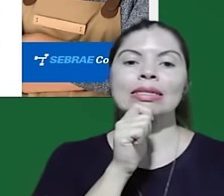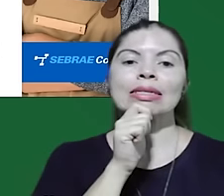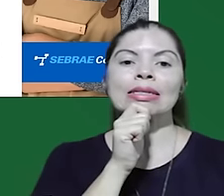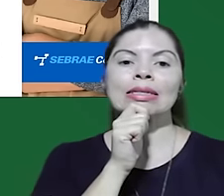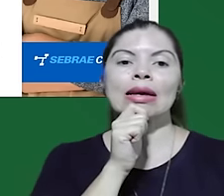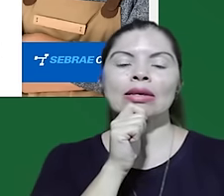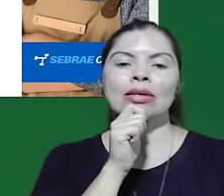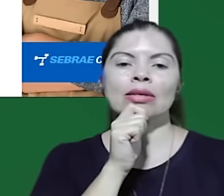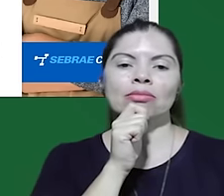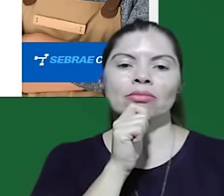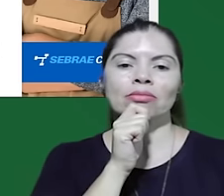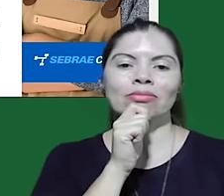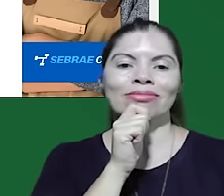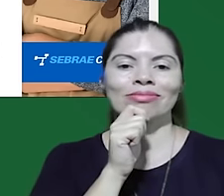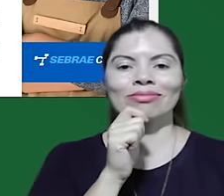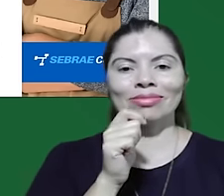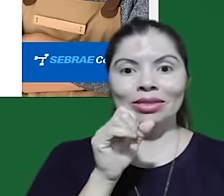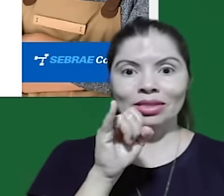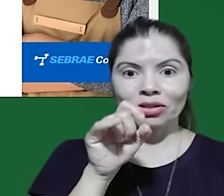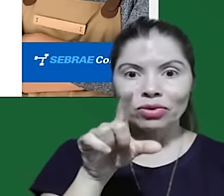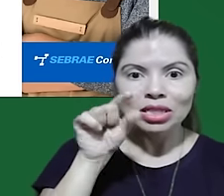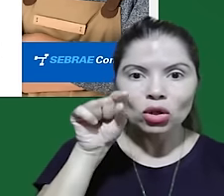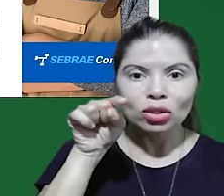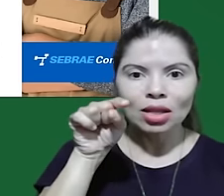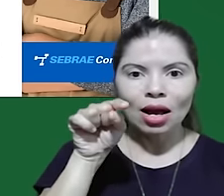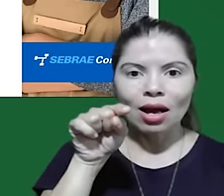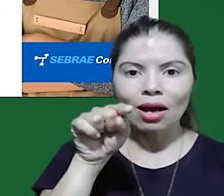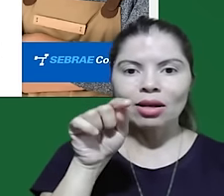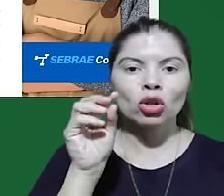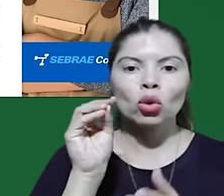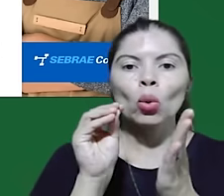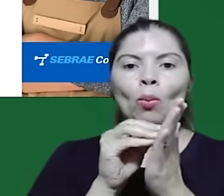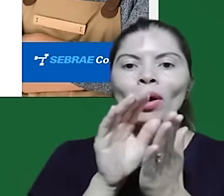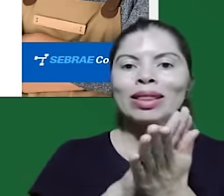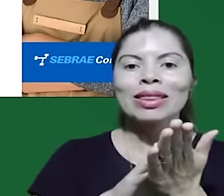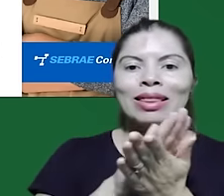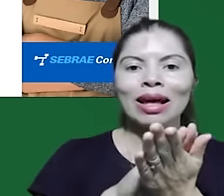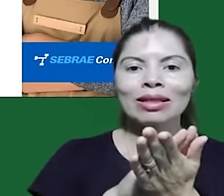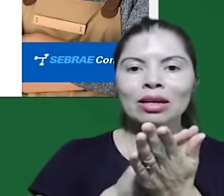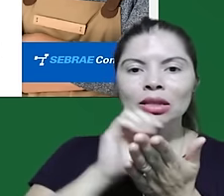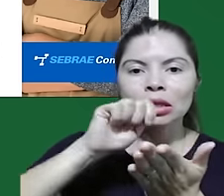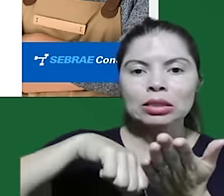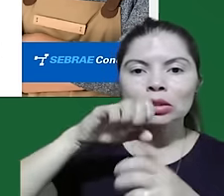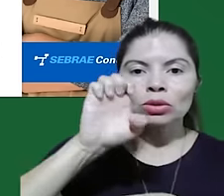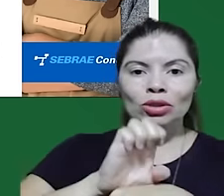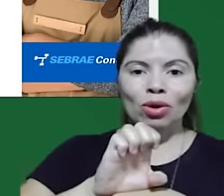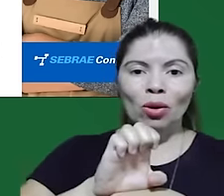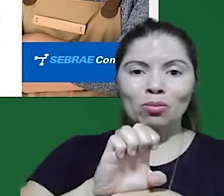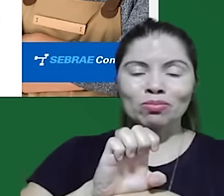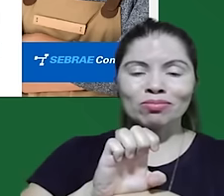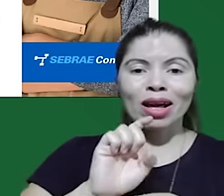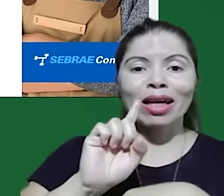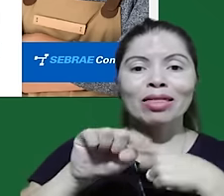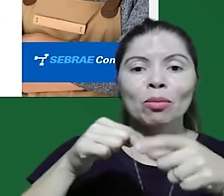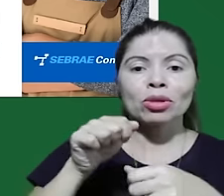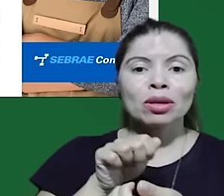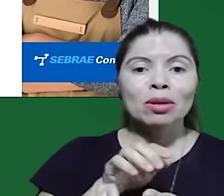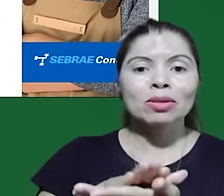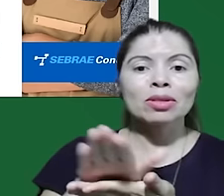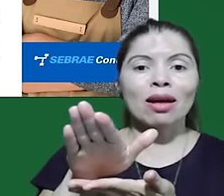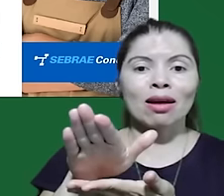contribuinte isento de inscrição e deixa aqui em branco ou escreve isento o que seja quando você transmitir a nota fiscal você recebe uma